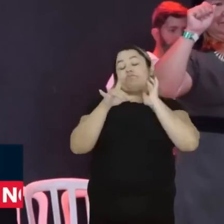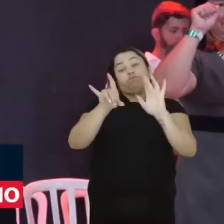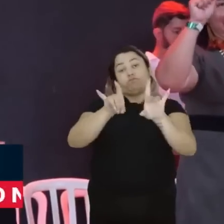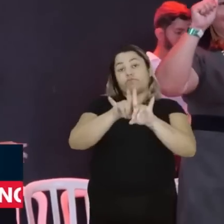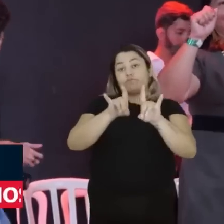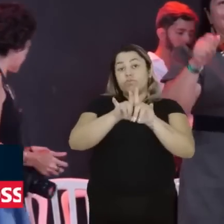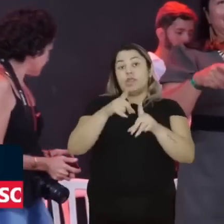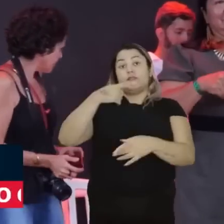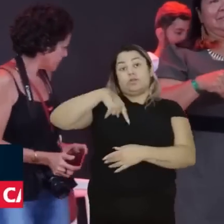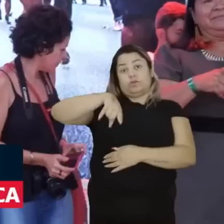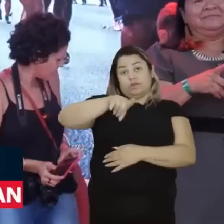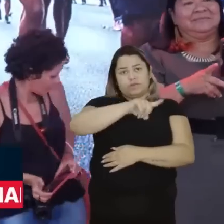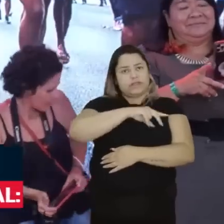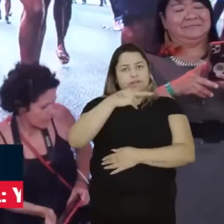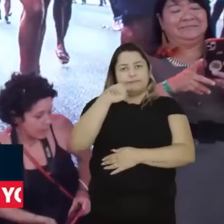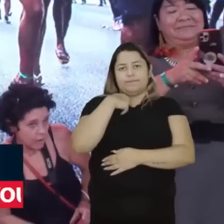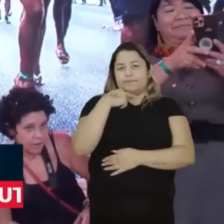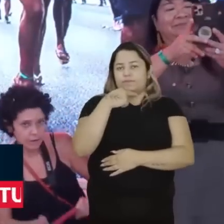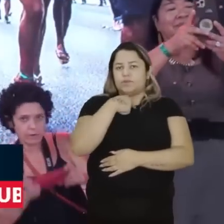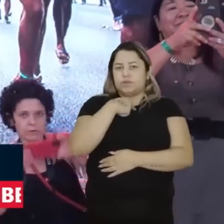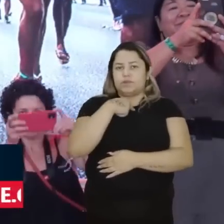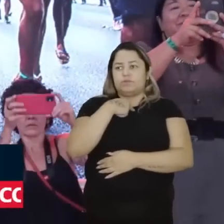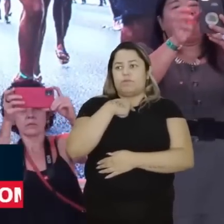E nós